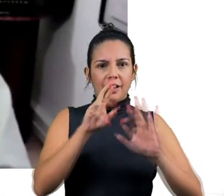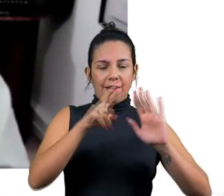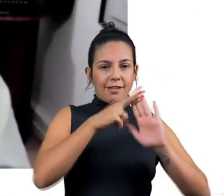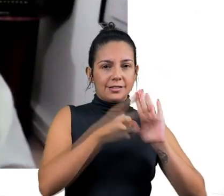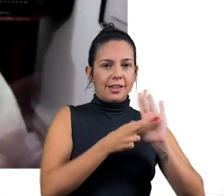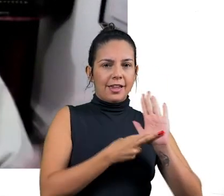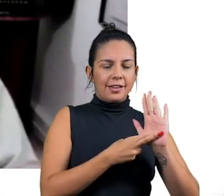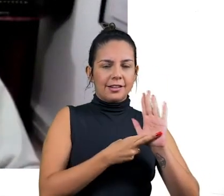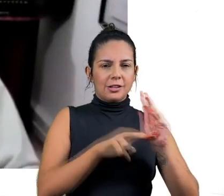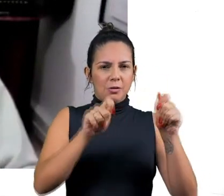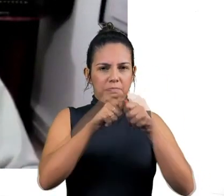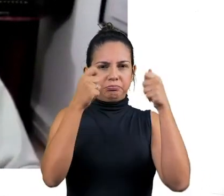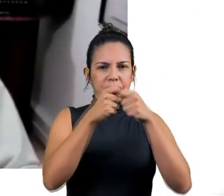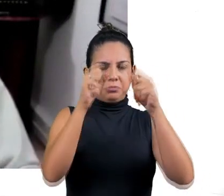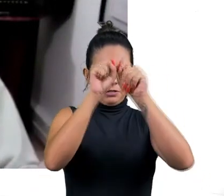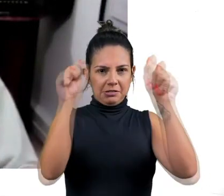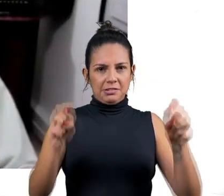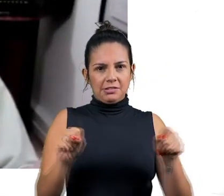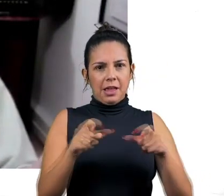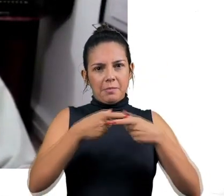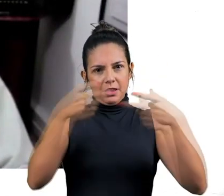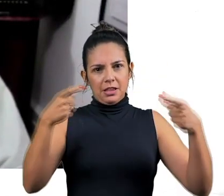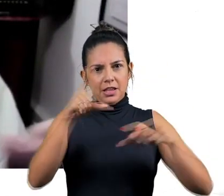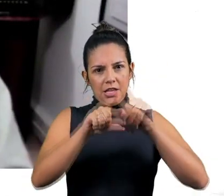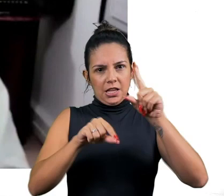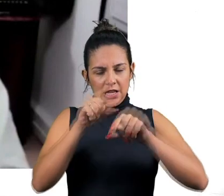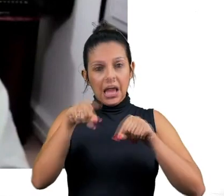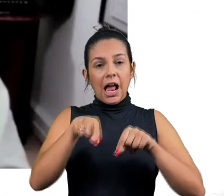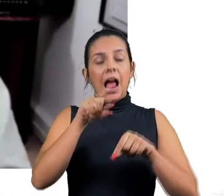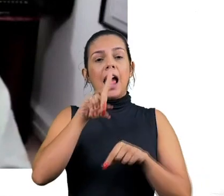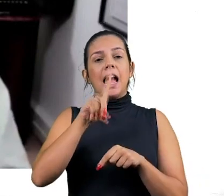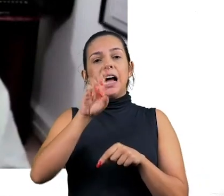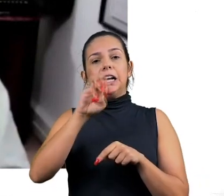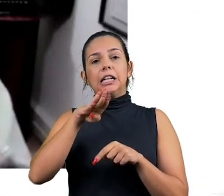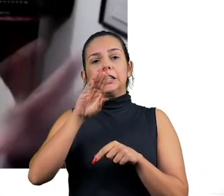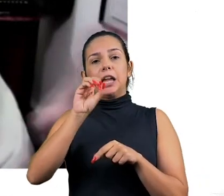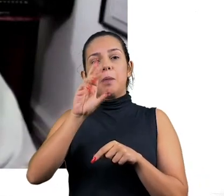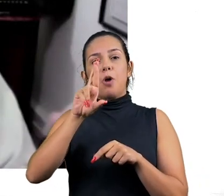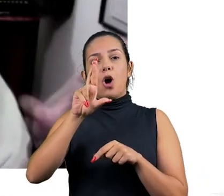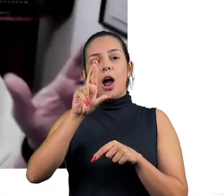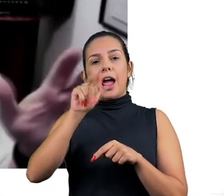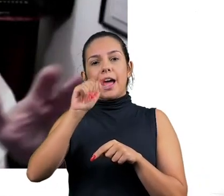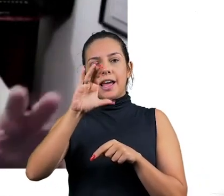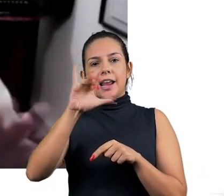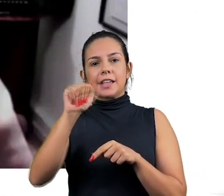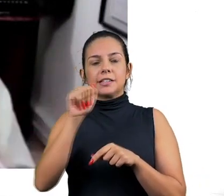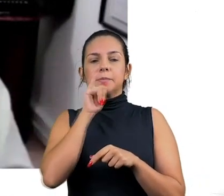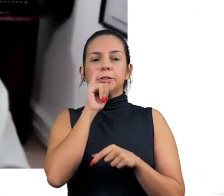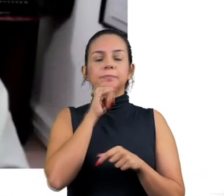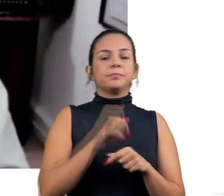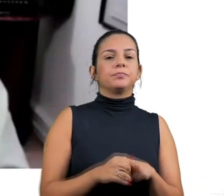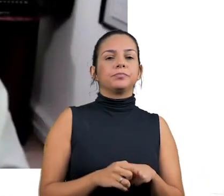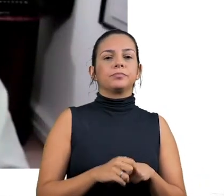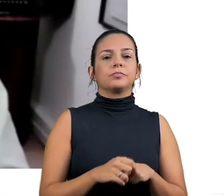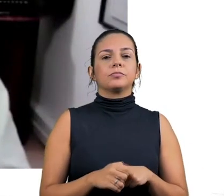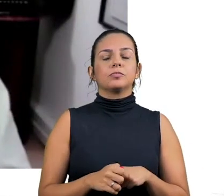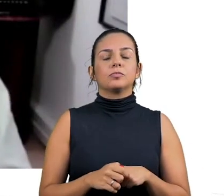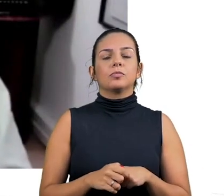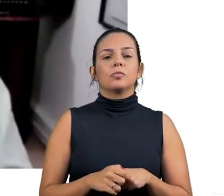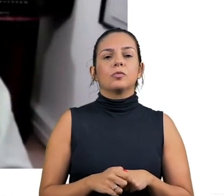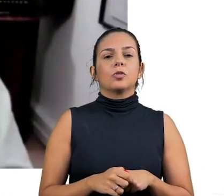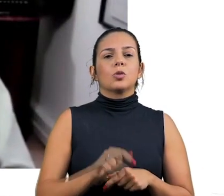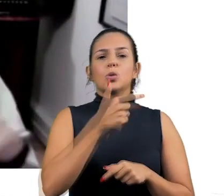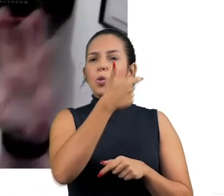o jogo democrático, da mesma forma que alguns aqui à esquerda na América do Sul fizeram, né? O Chávez, a partir de um determinado